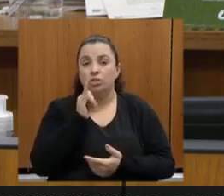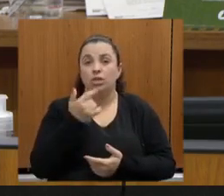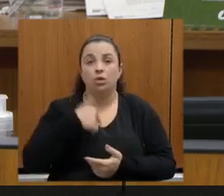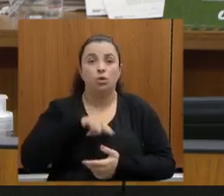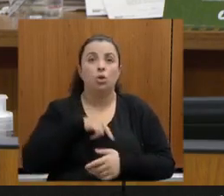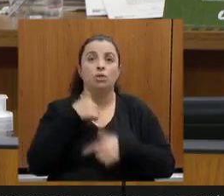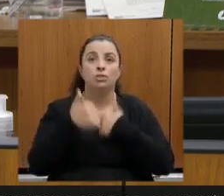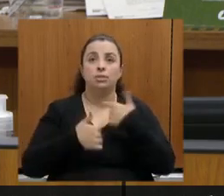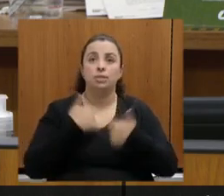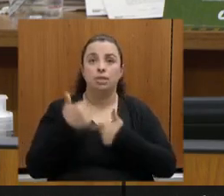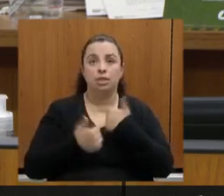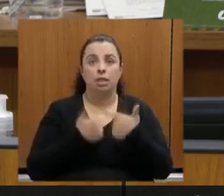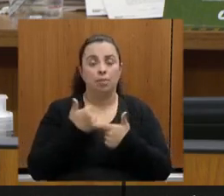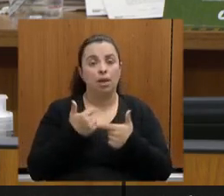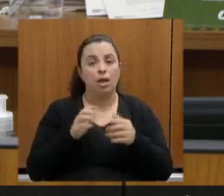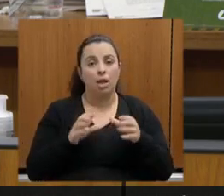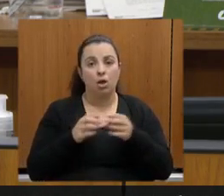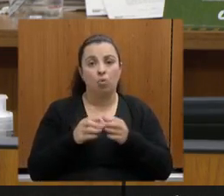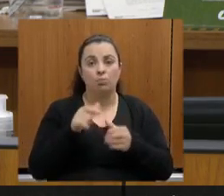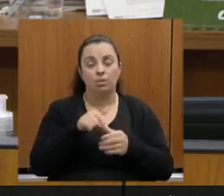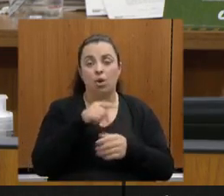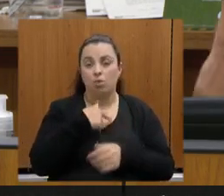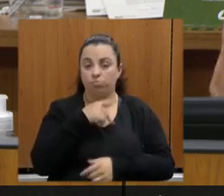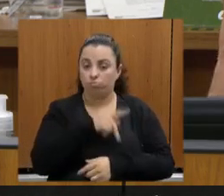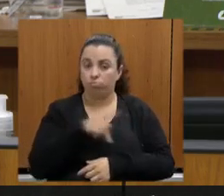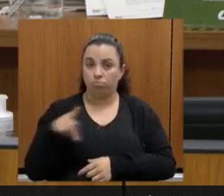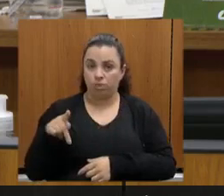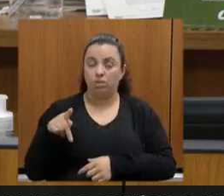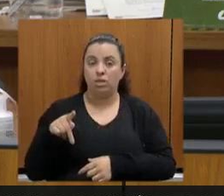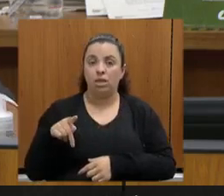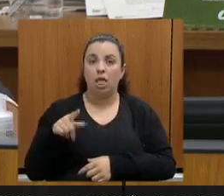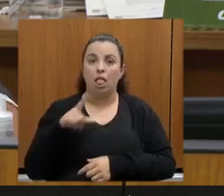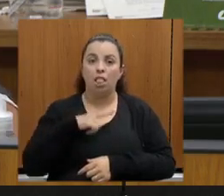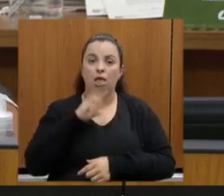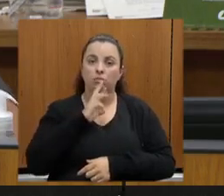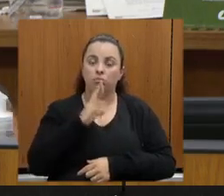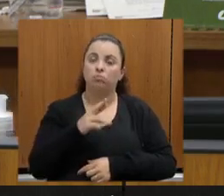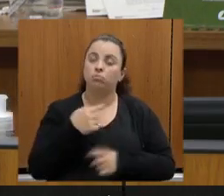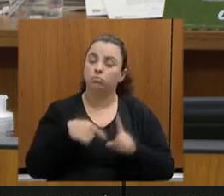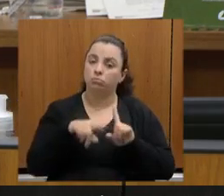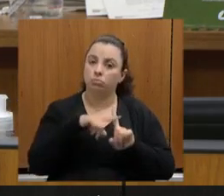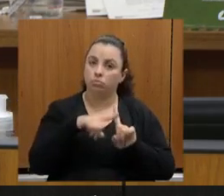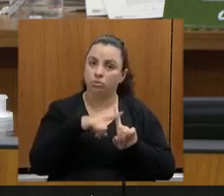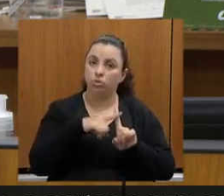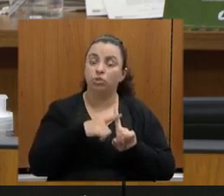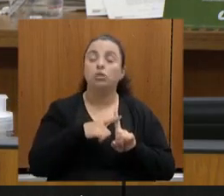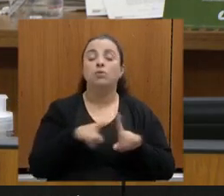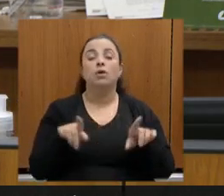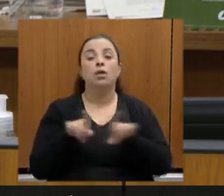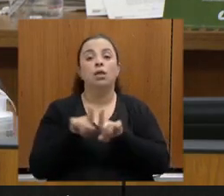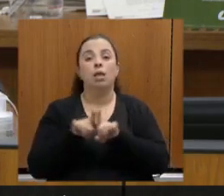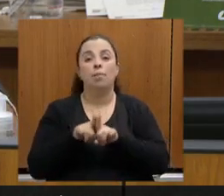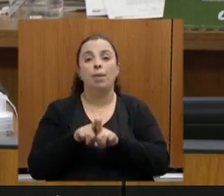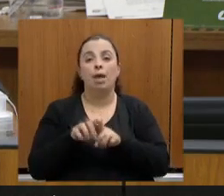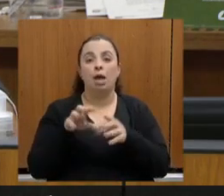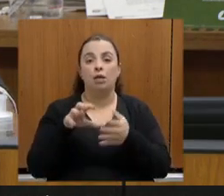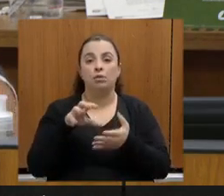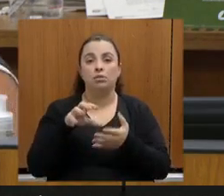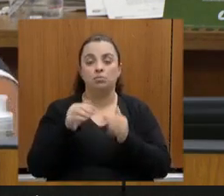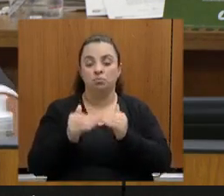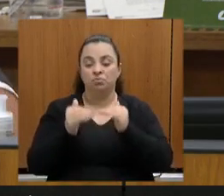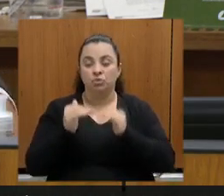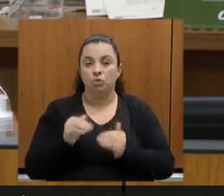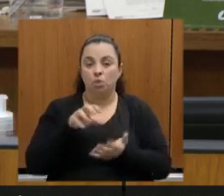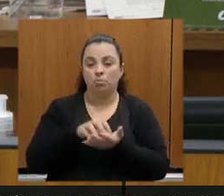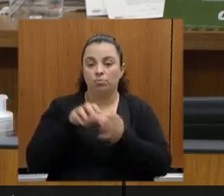trabalho na comissão com o presidente está dando resultado Assim como as subestações que nós pedimos